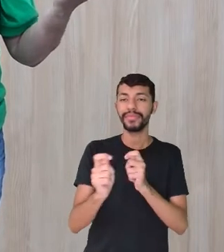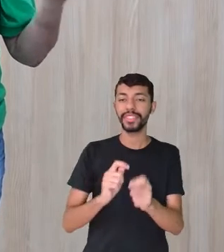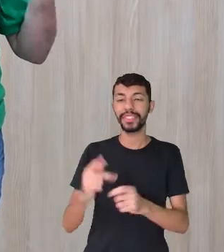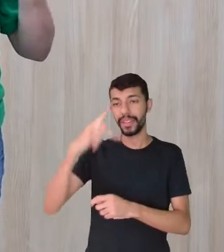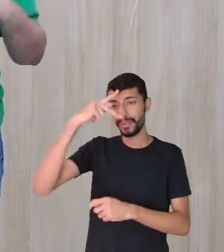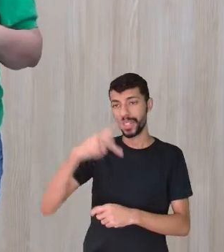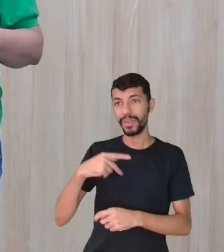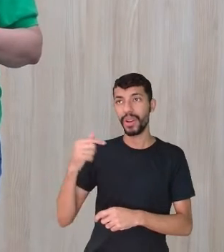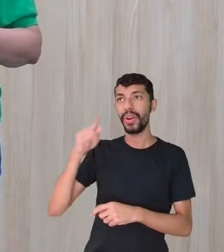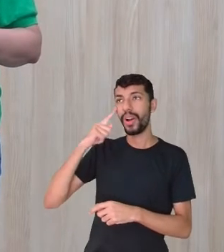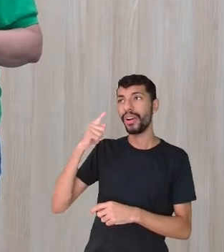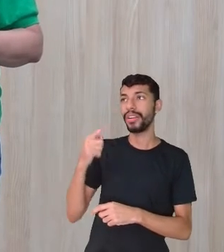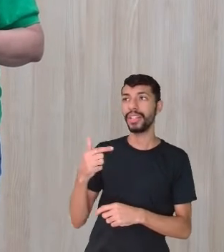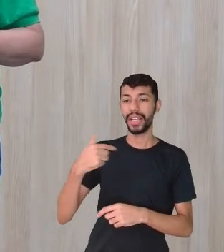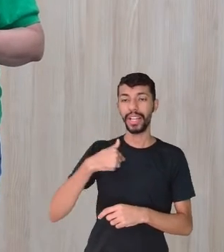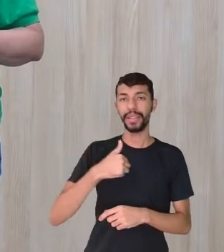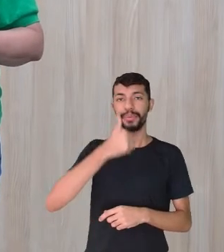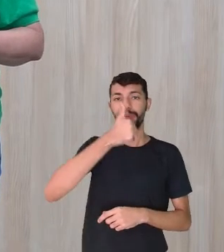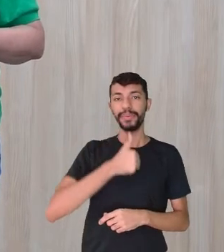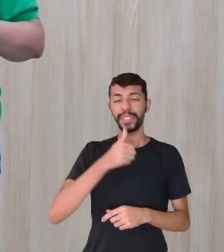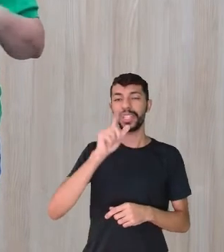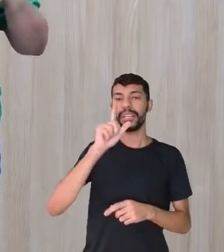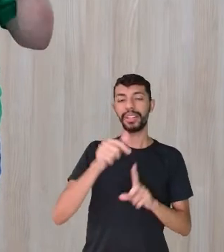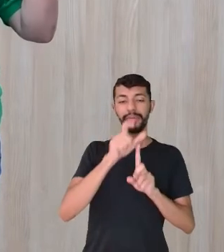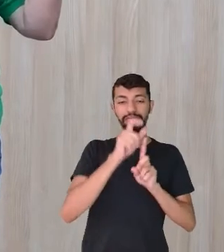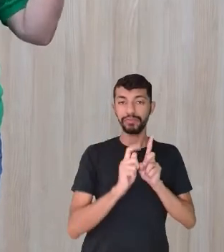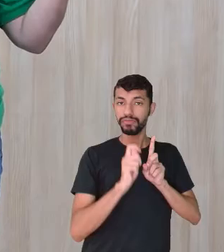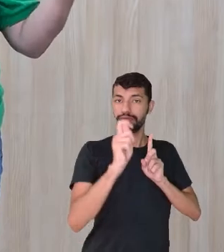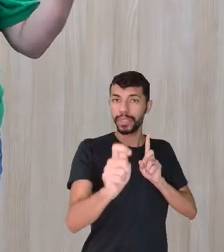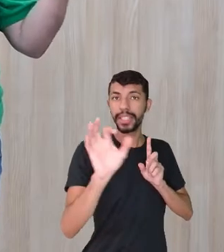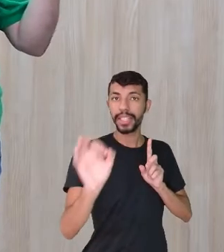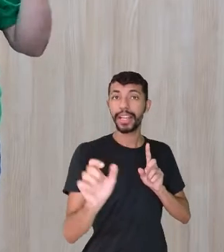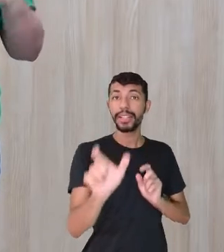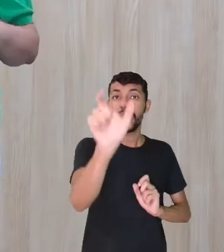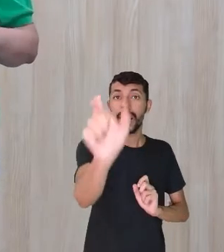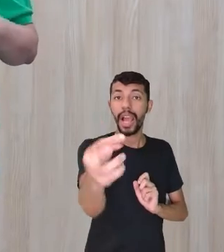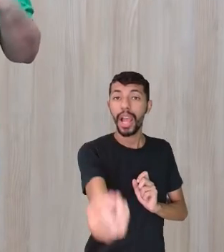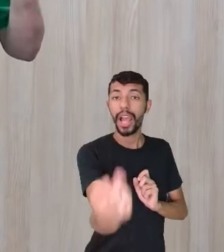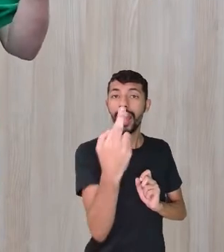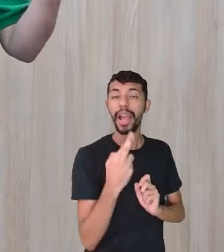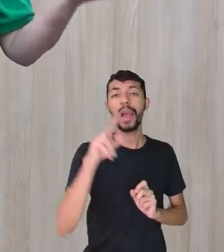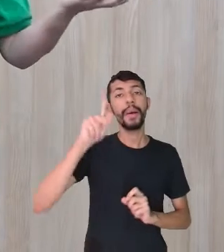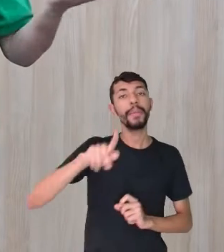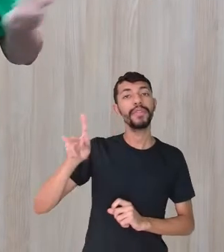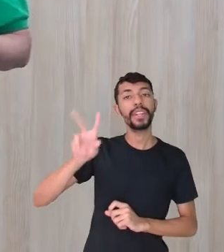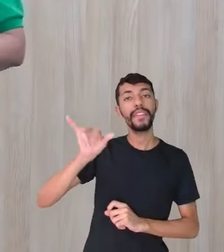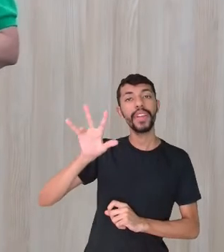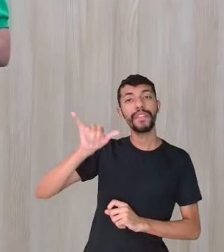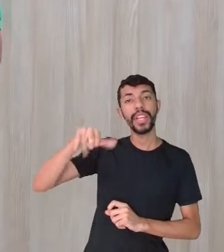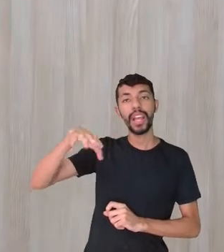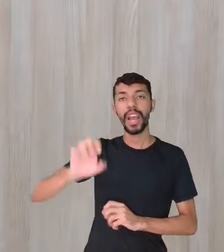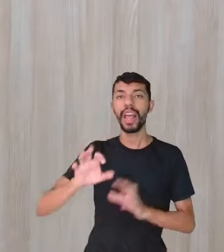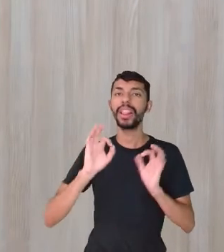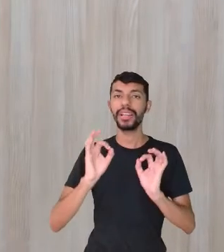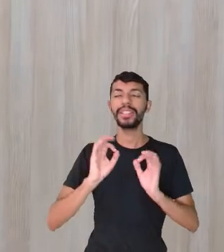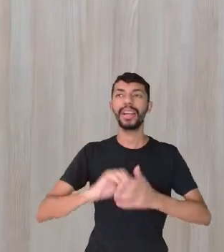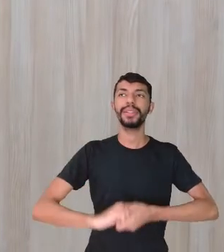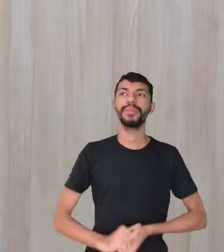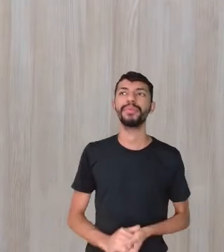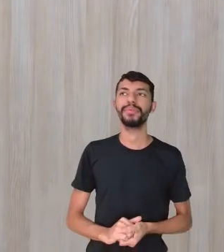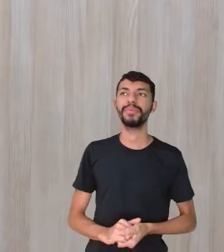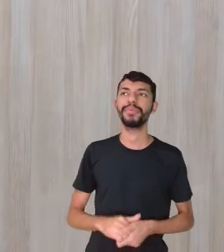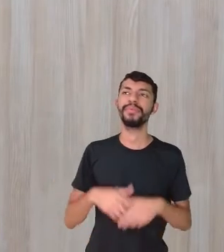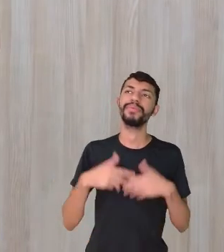pessoal aqui foi a professora Adriana Maria e o entrevistado, a entrevistada foi a professora Viviane Santos.